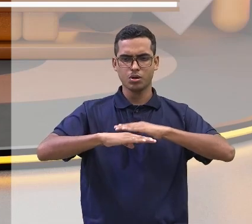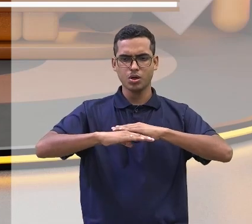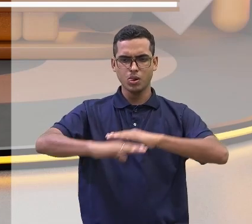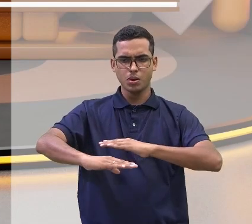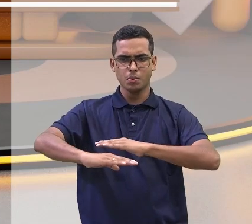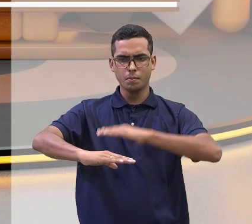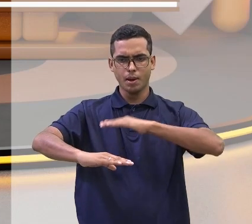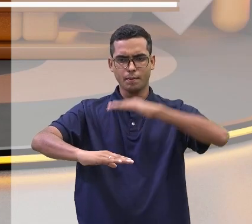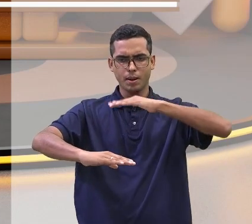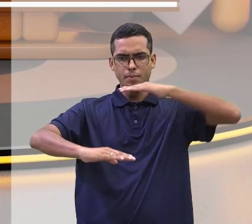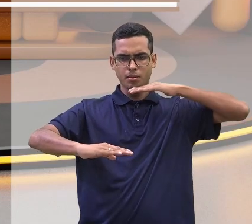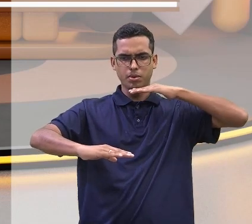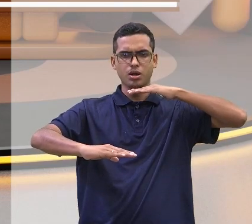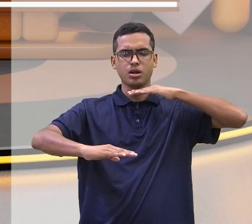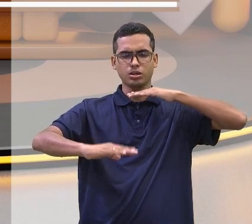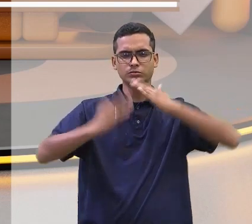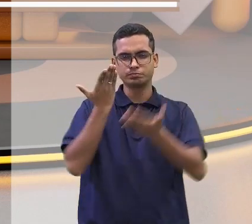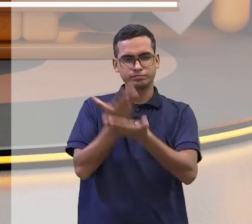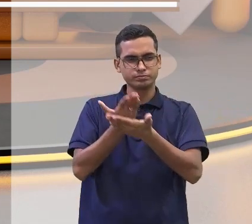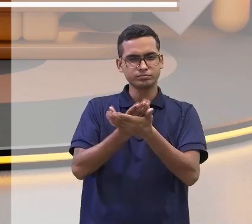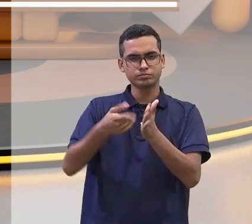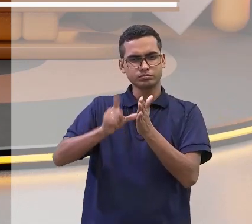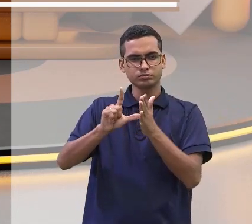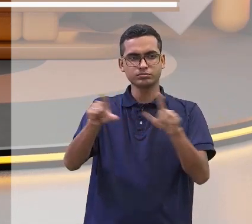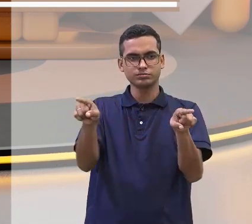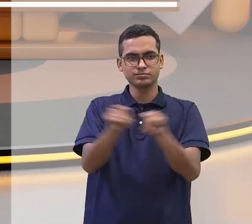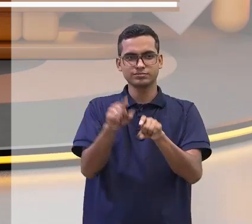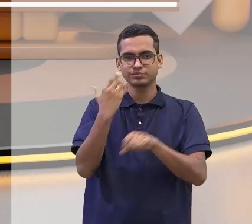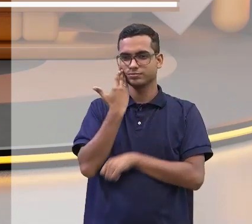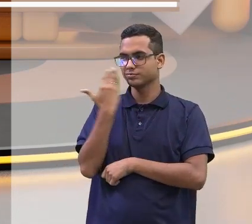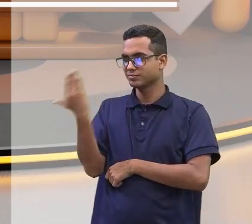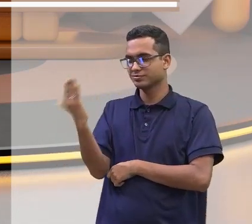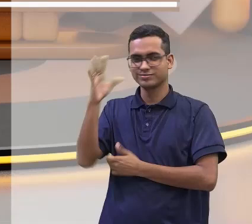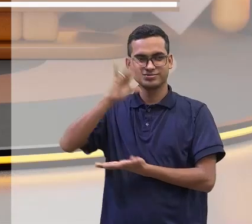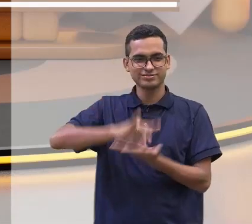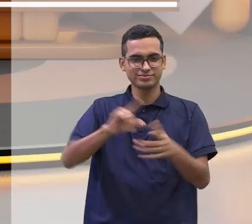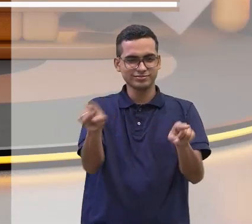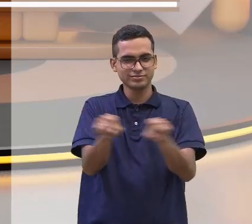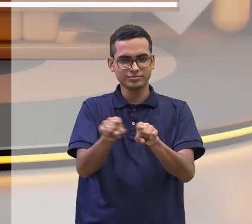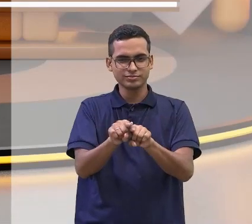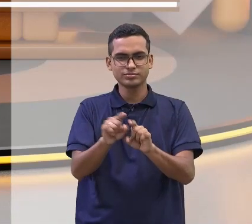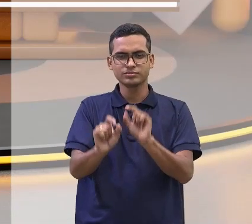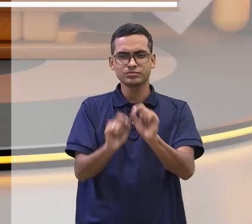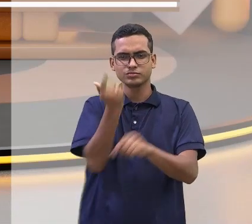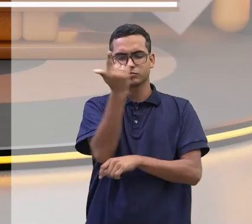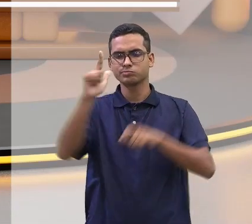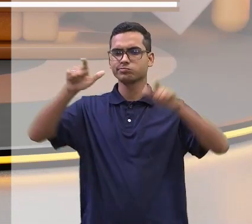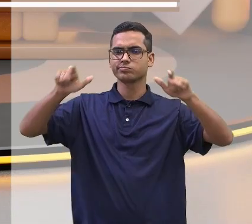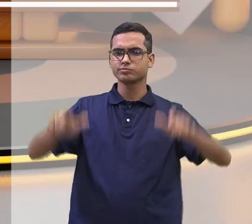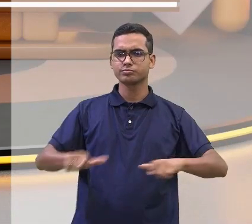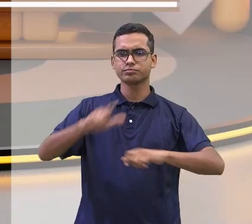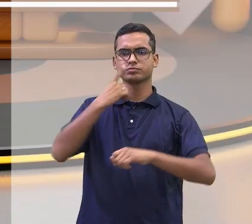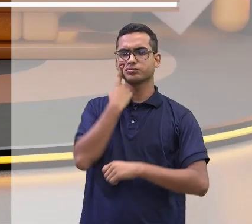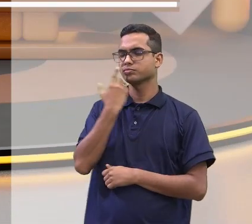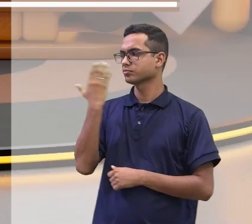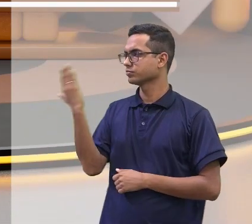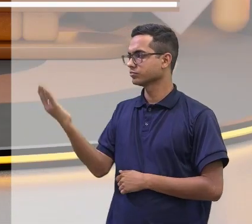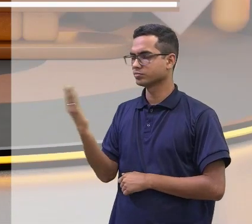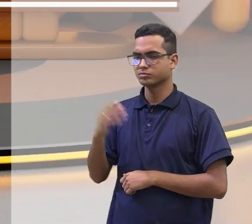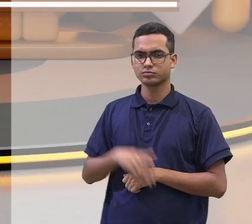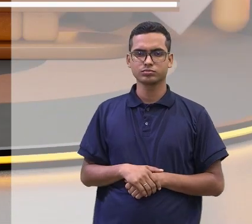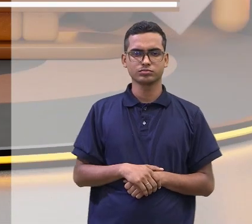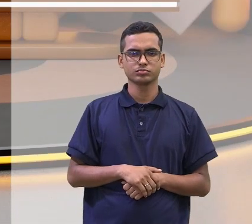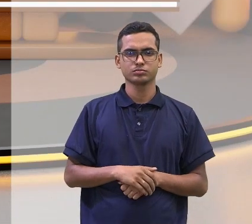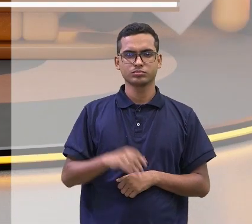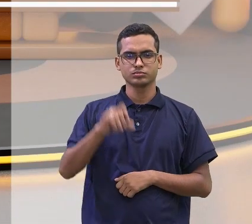falar aqui do Salar de Uyuni, que também vamos encontrar na Cordilheira dos Andes.